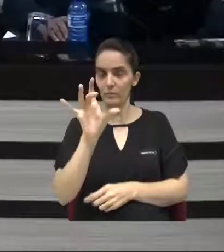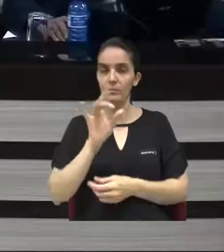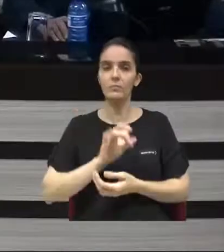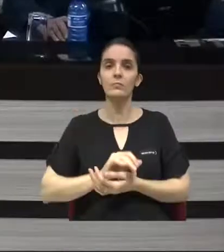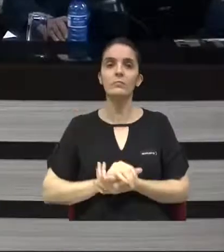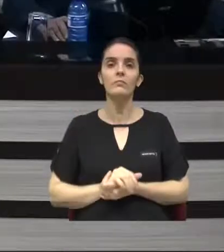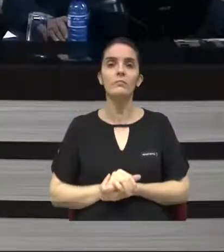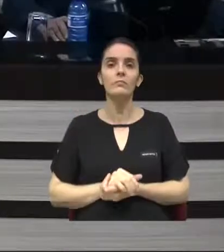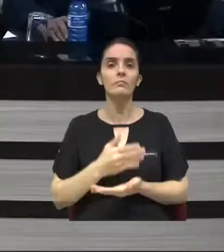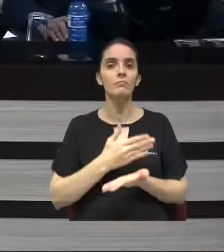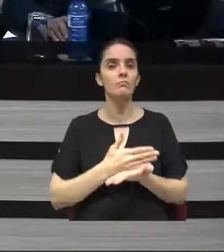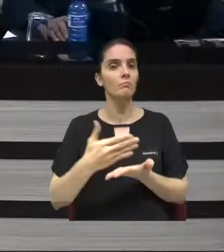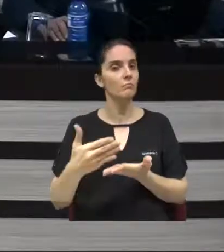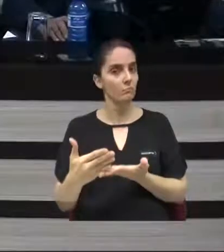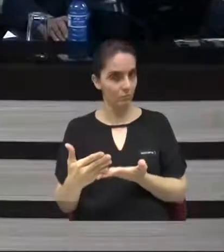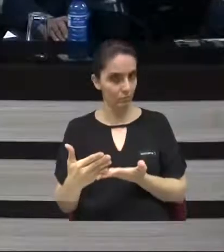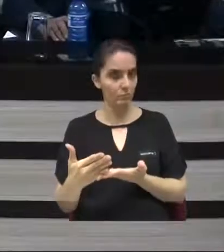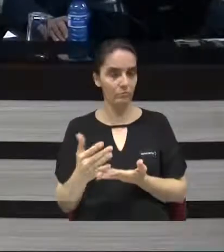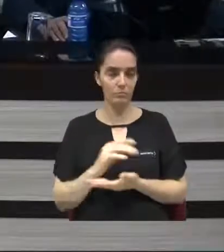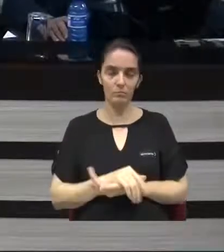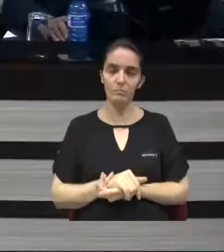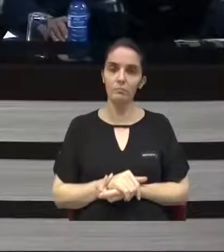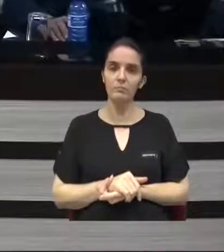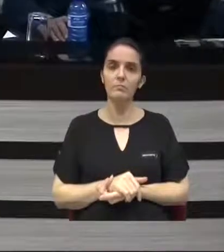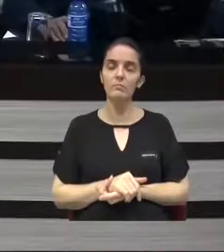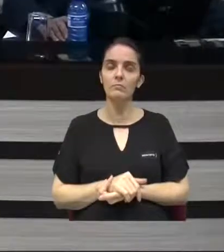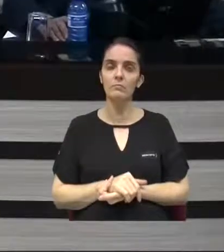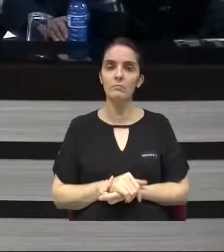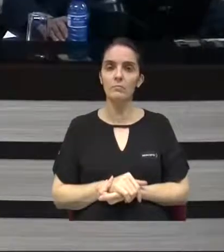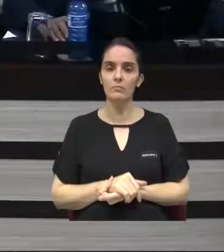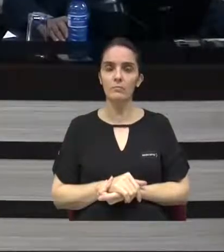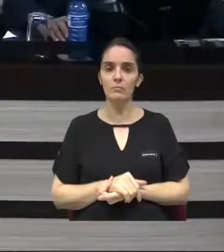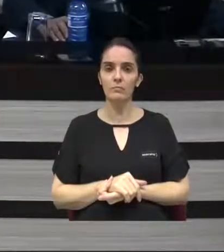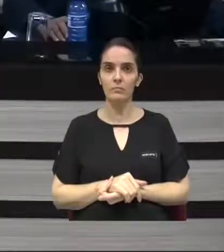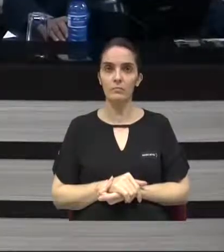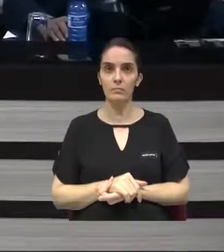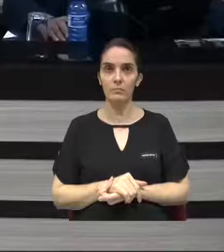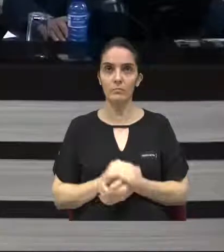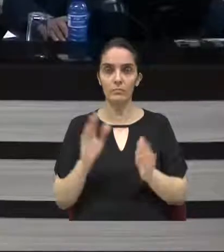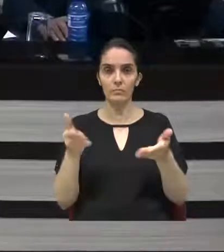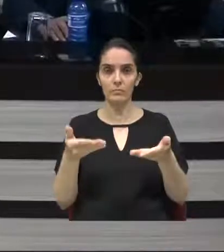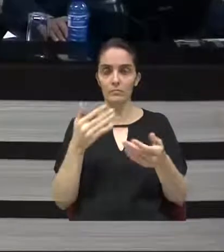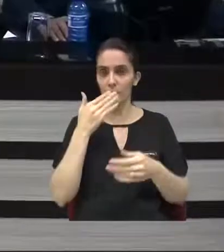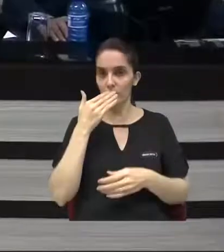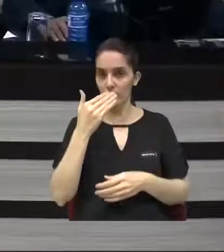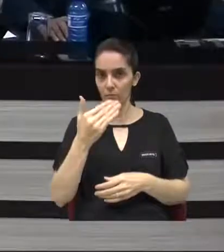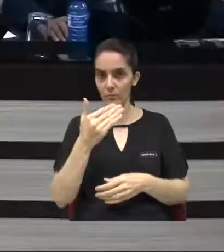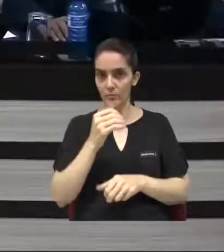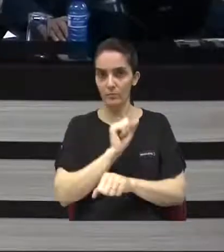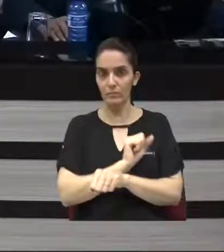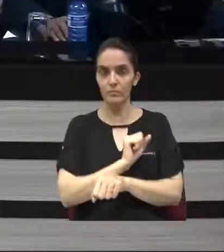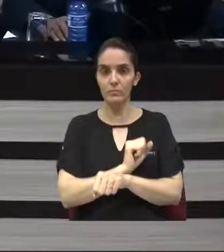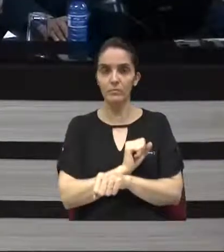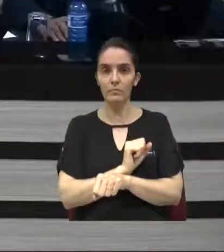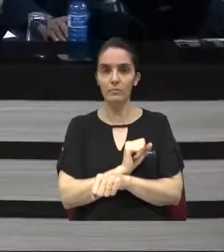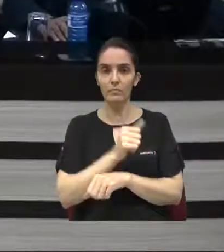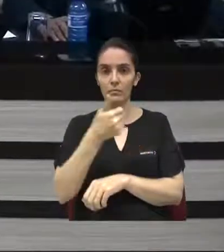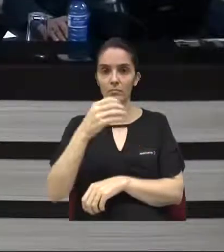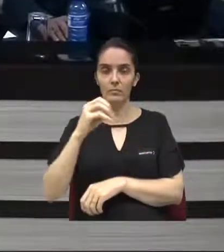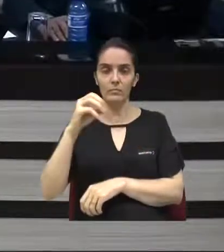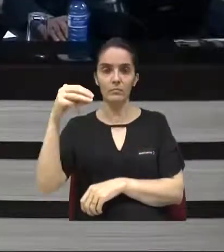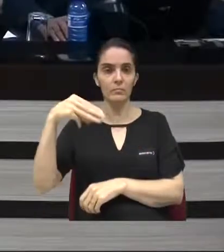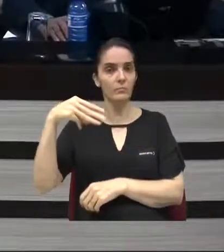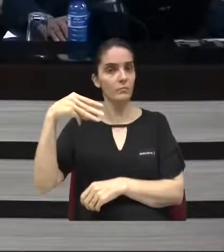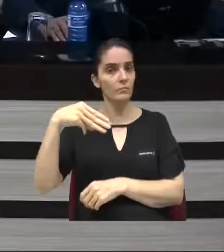a partir do início do expediente, da sessão. Nesse momento, eu peço suspensão dos trabalhos por 10